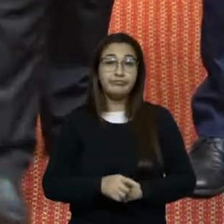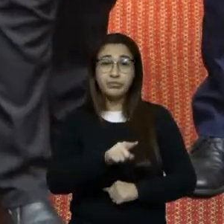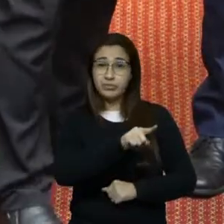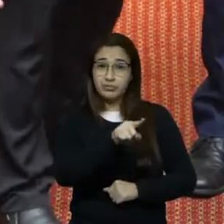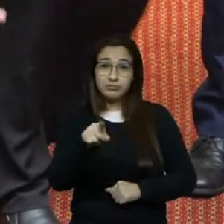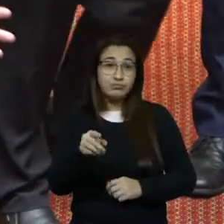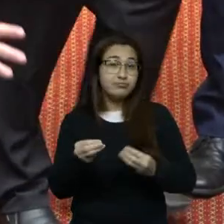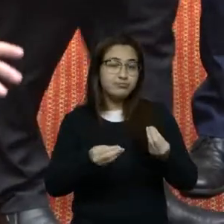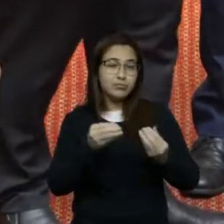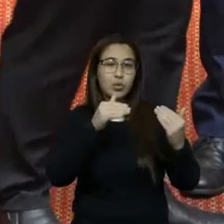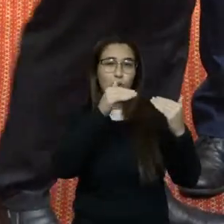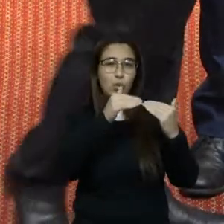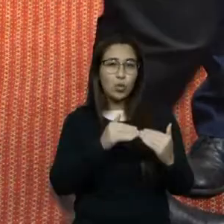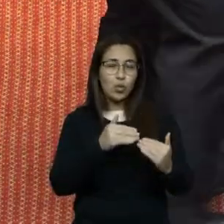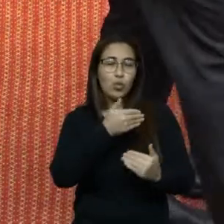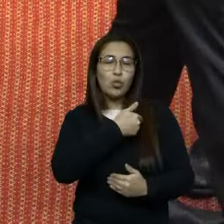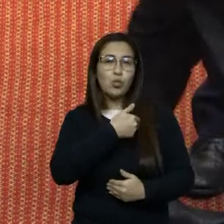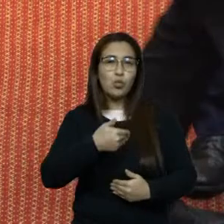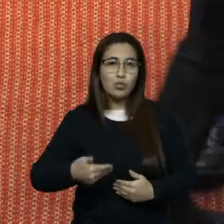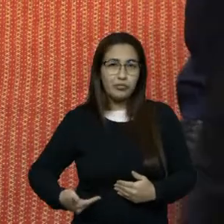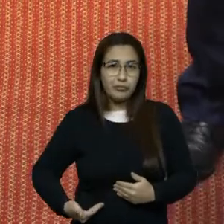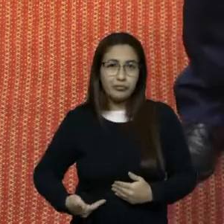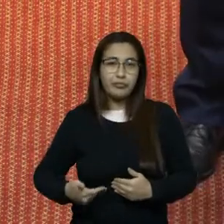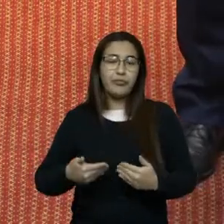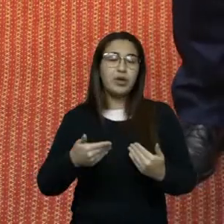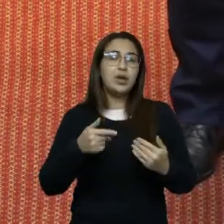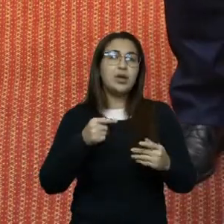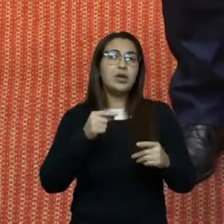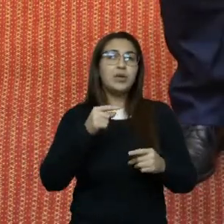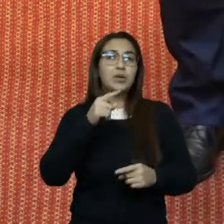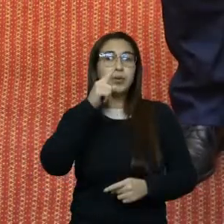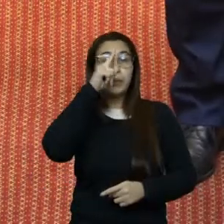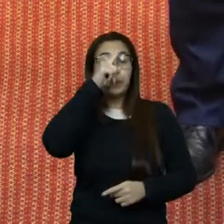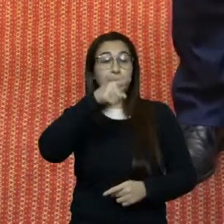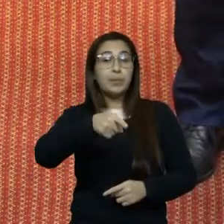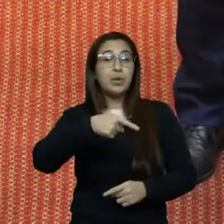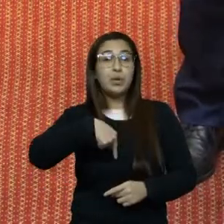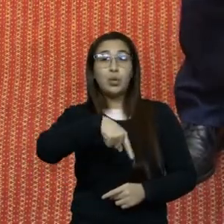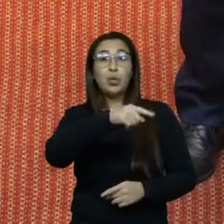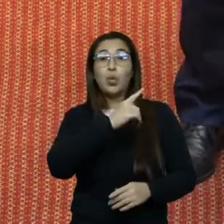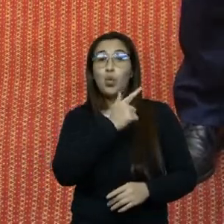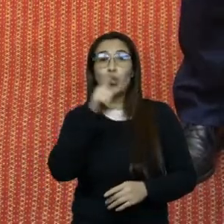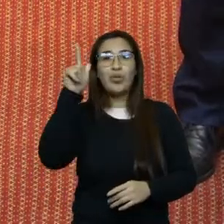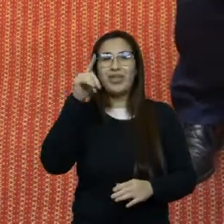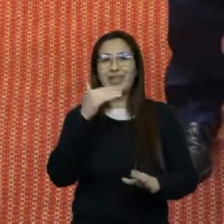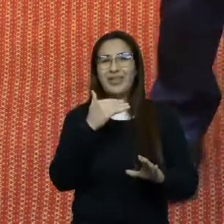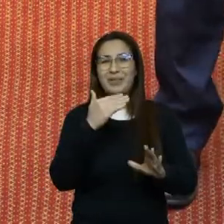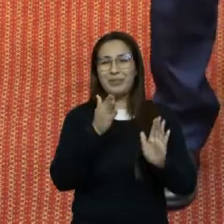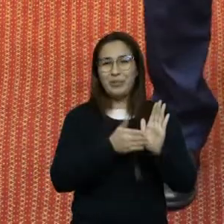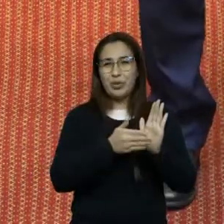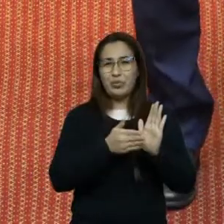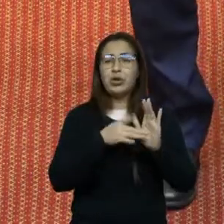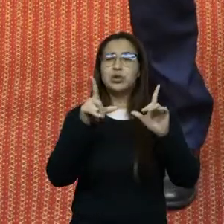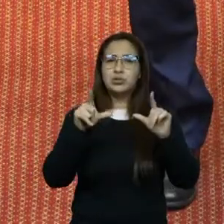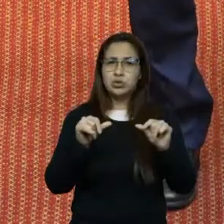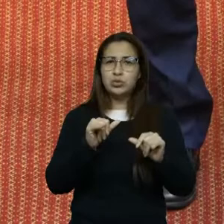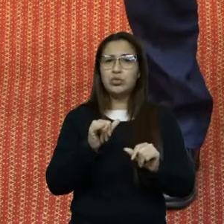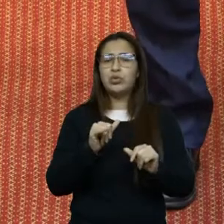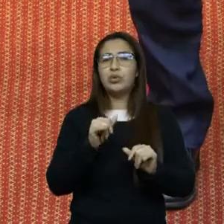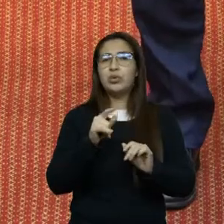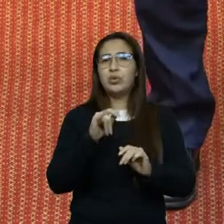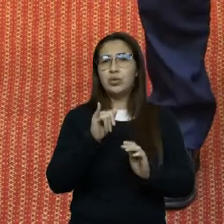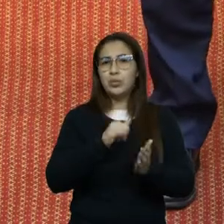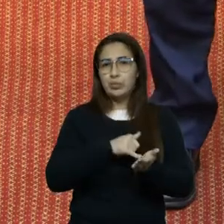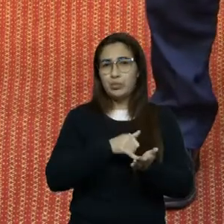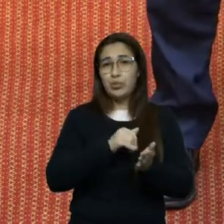vocês em acordo com o governo fizeram o governo mandar uma outra proposta que sim baixo os impostos mas não quanto